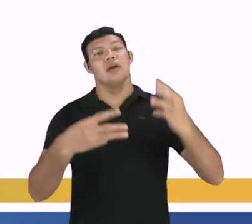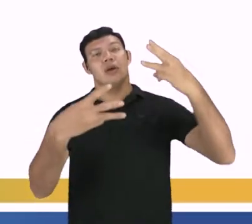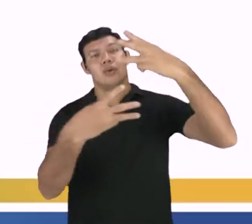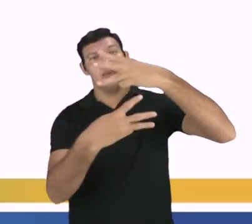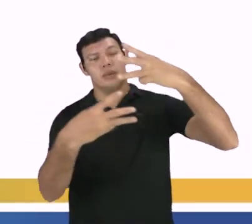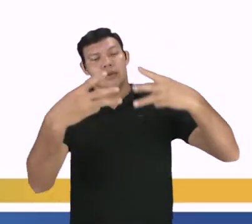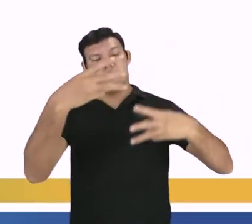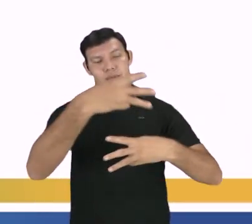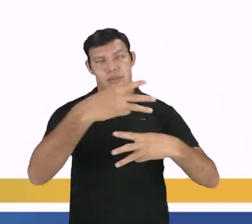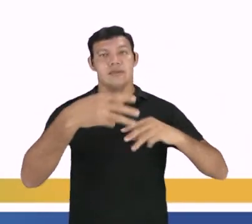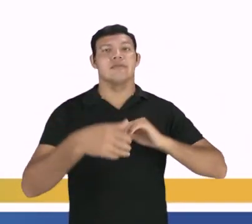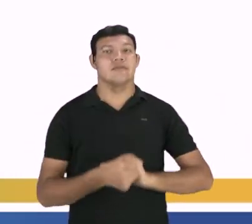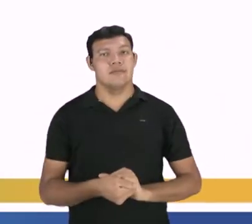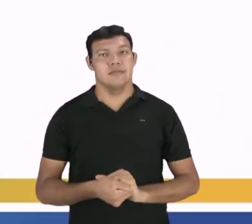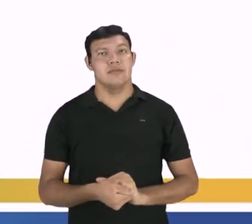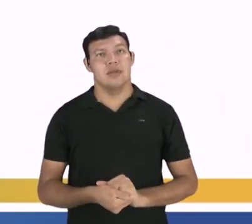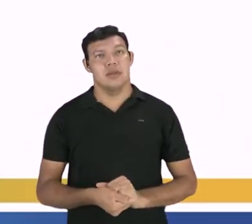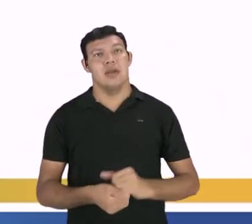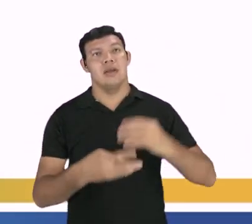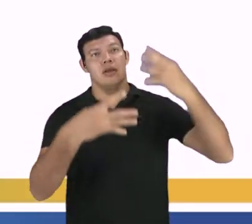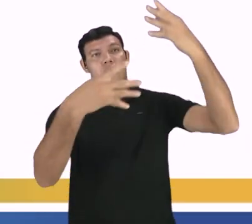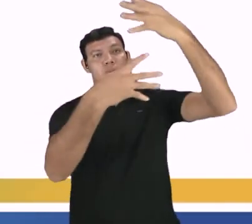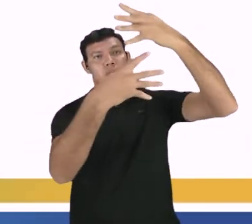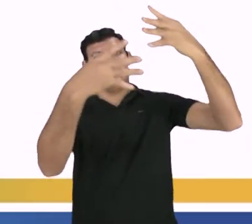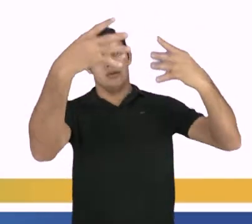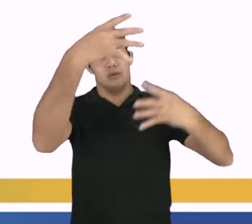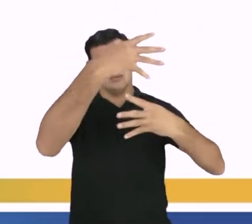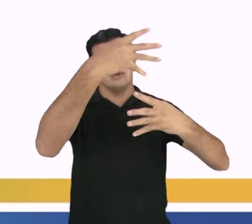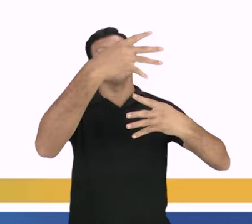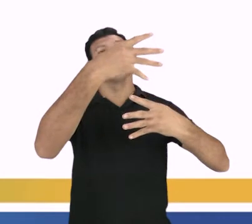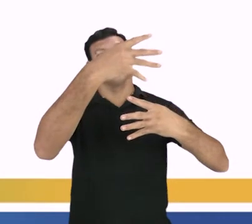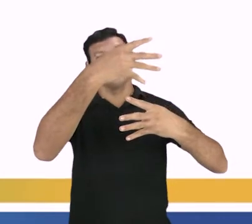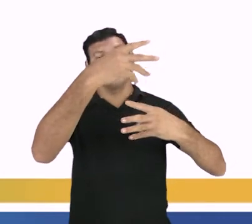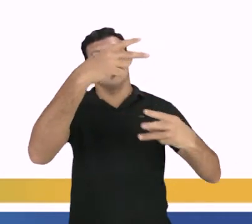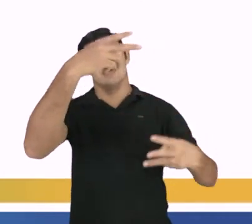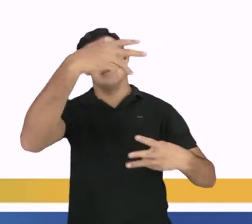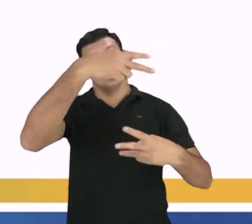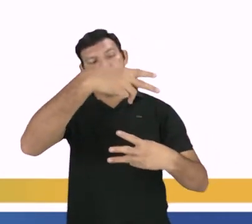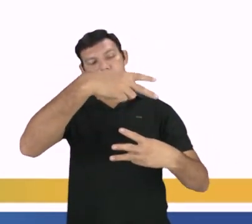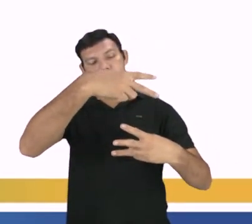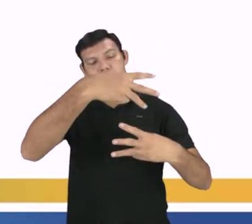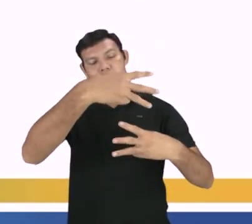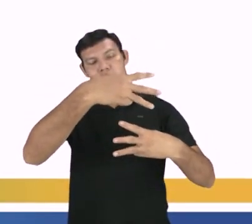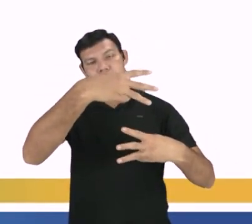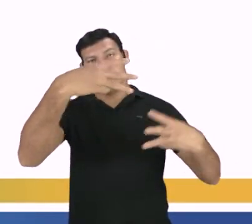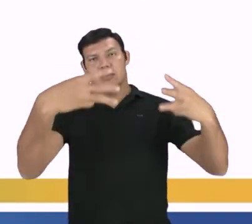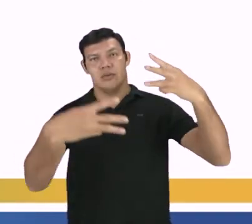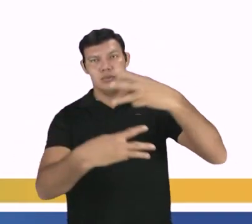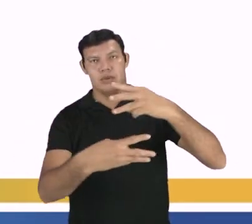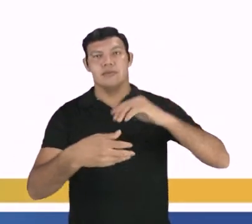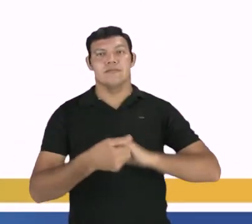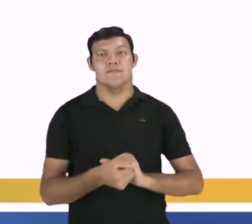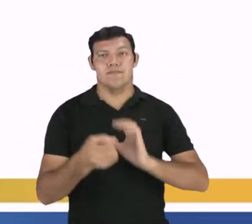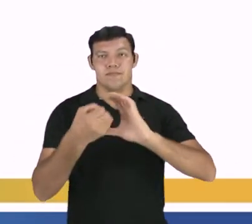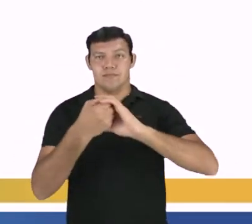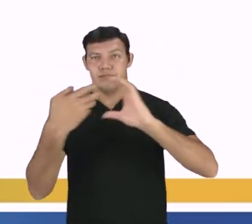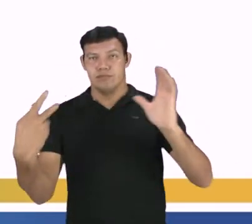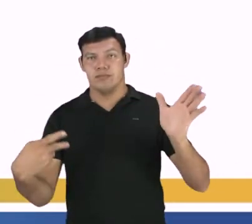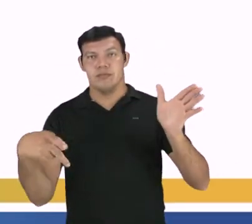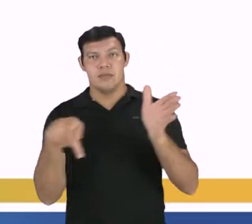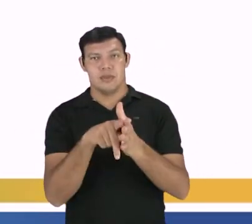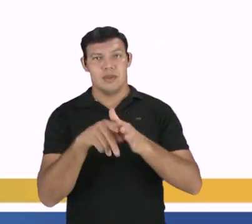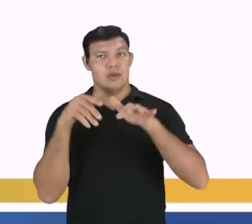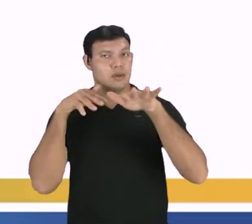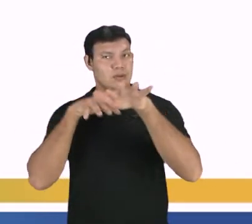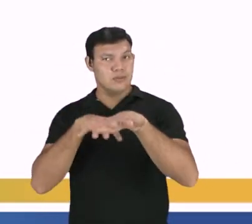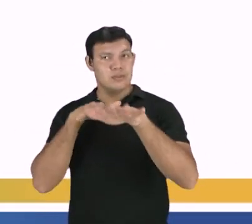3 versos. Então, 2 de 4 versos combinando ali entre si, e 2 de 3 versos, característica aí desse momento, tá? As